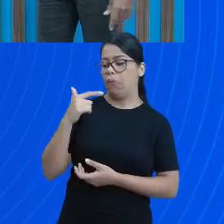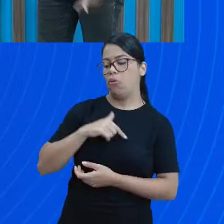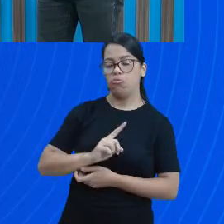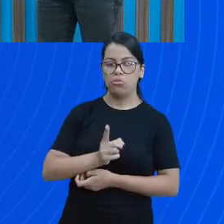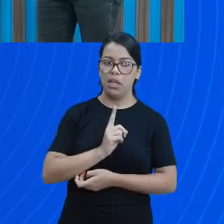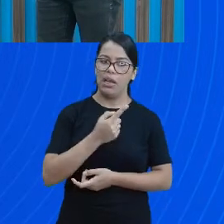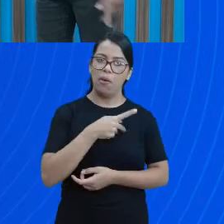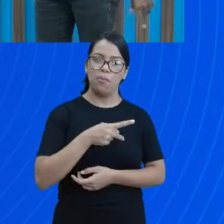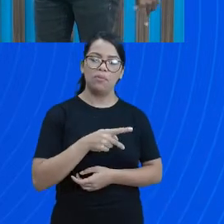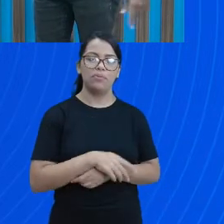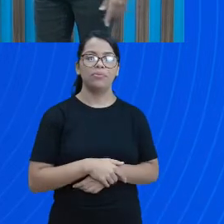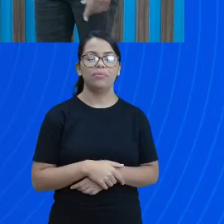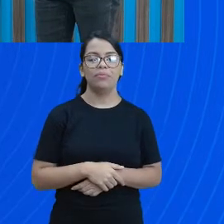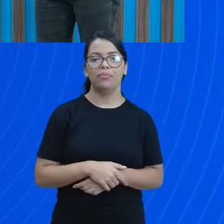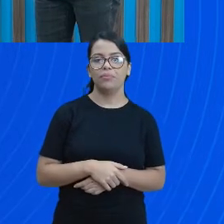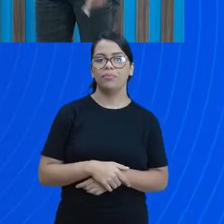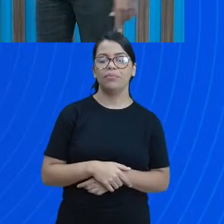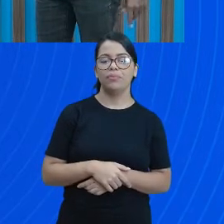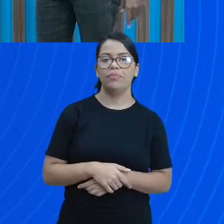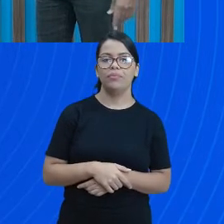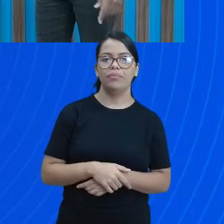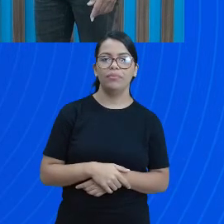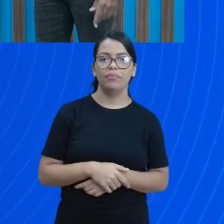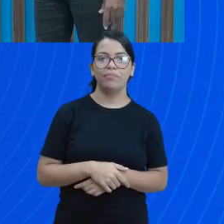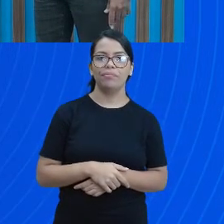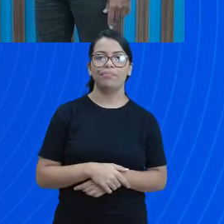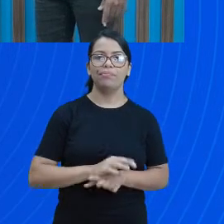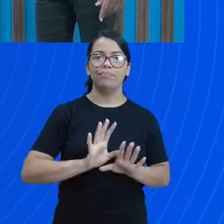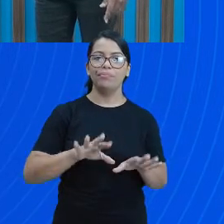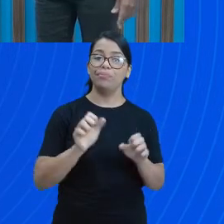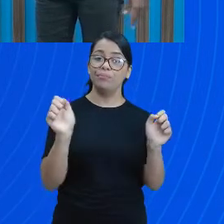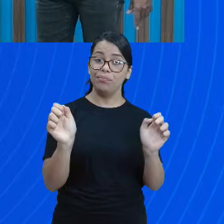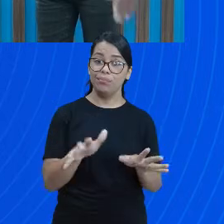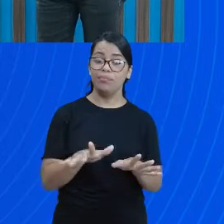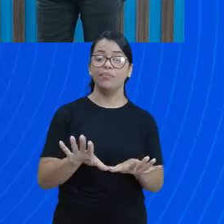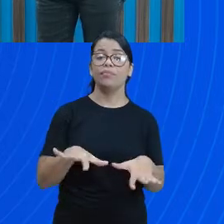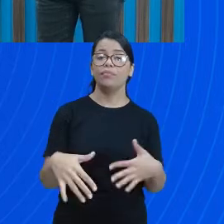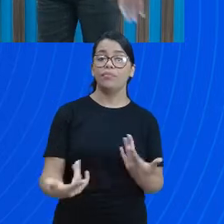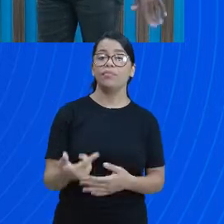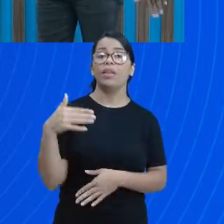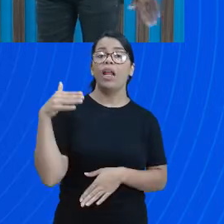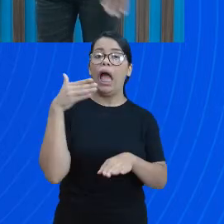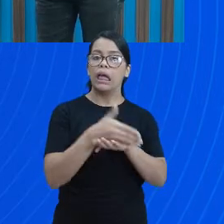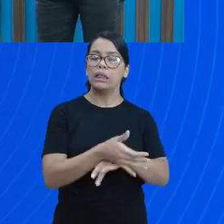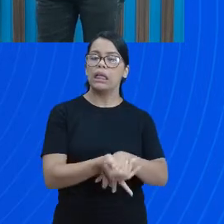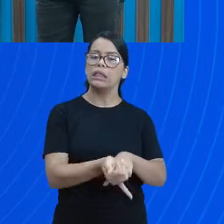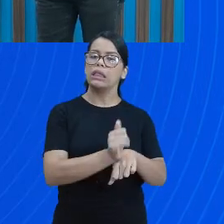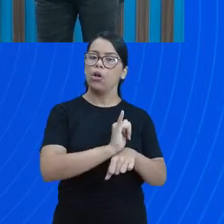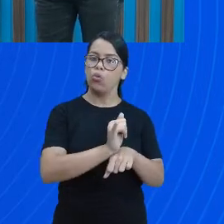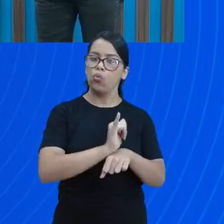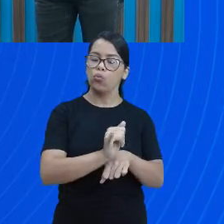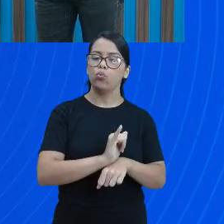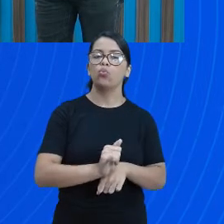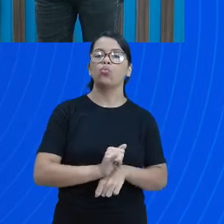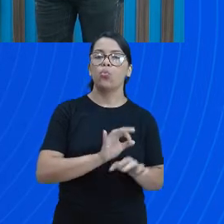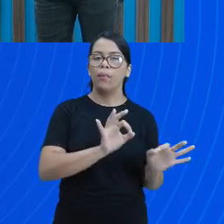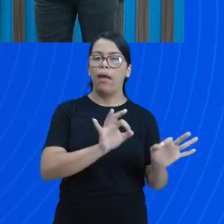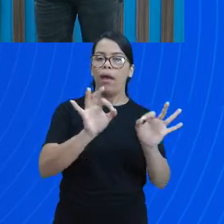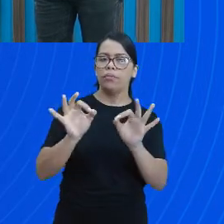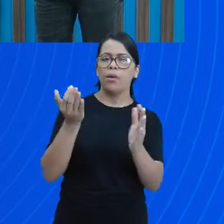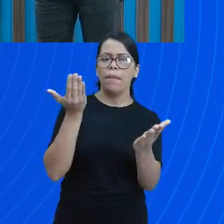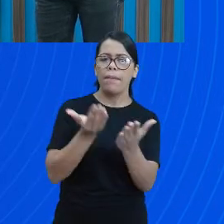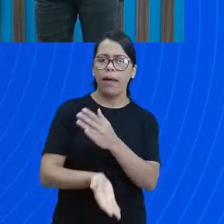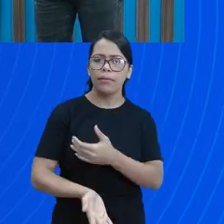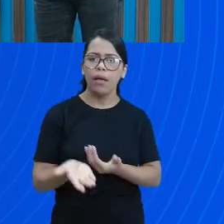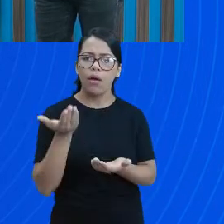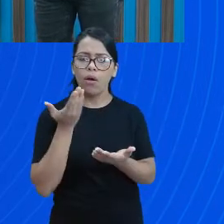onda com ele. Olha aí como ele sabe. Essa produção é mágica mesmo, é mágica. Vai no YouTube, tá lá, assiste, perdeu a aula, tá?